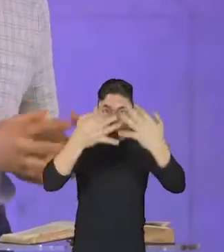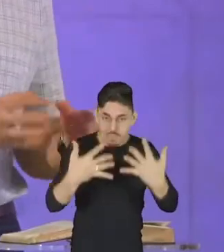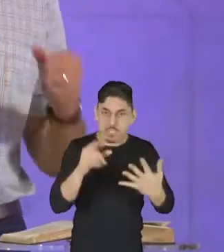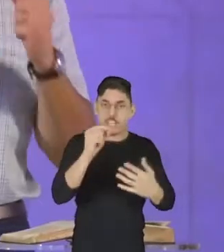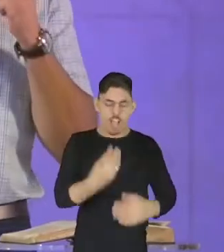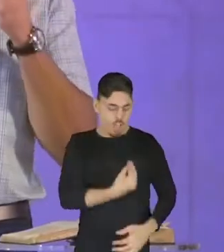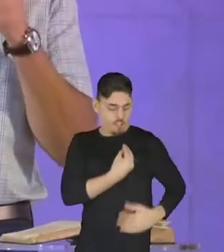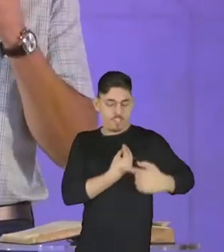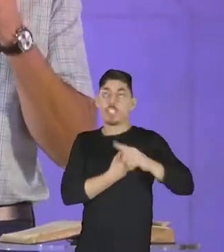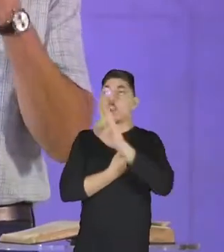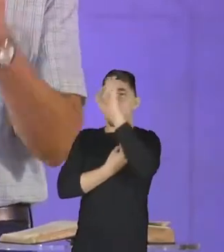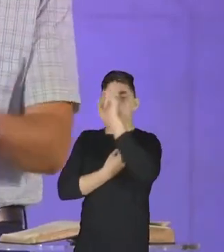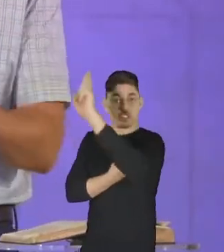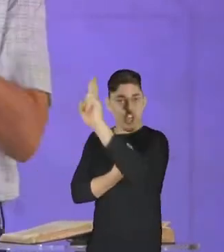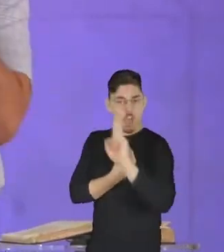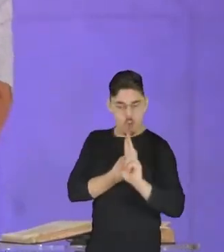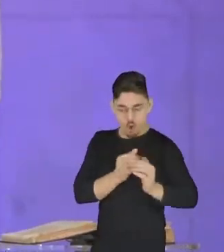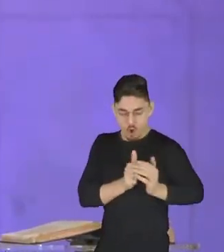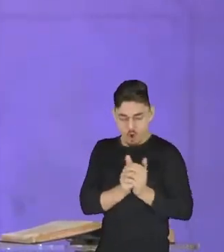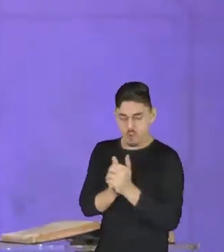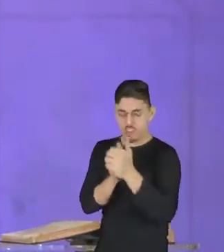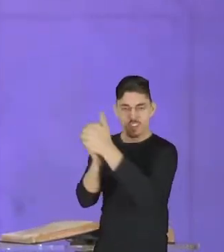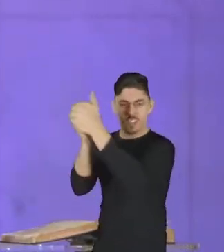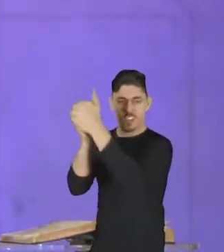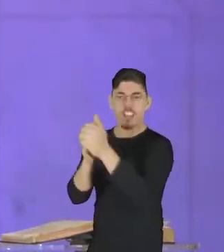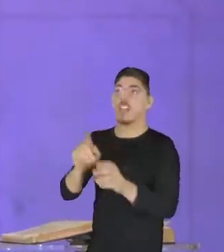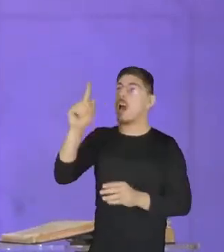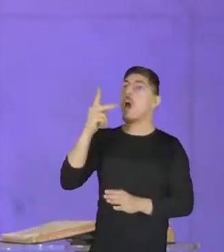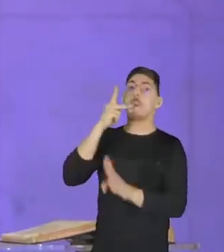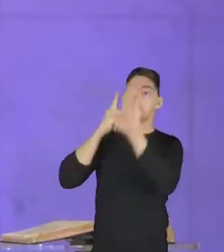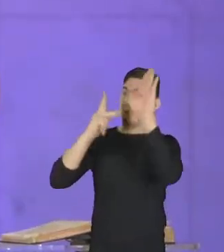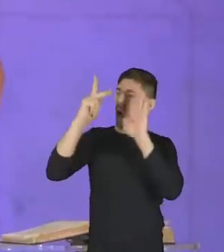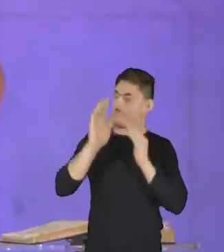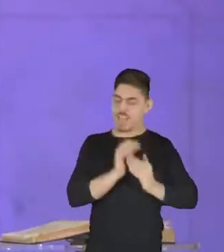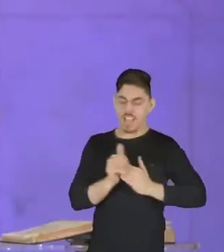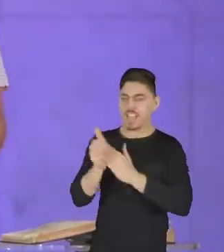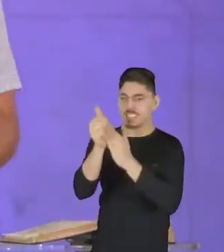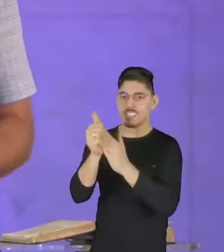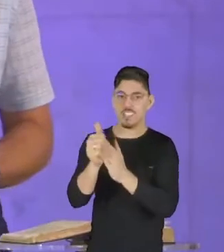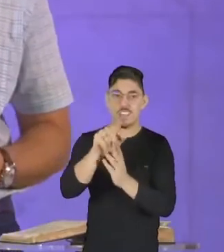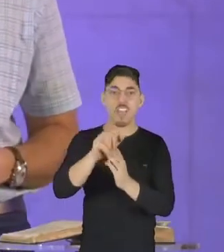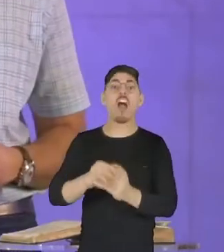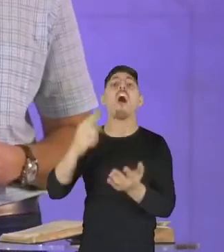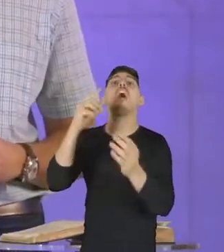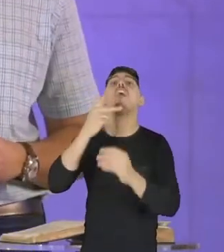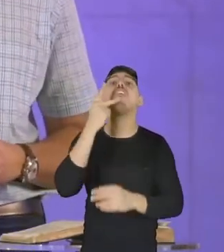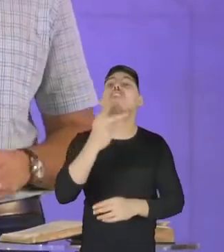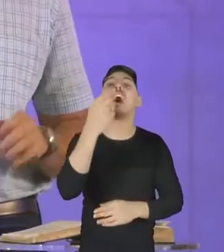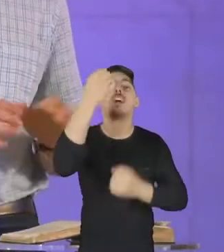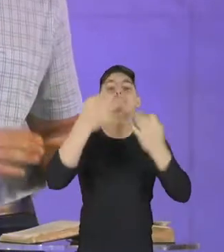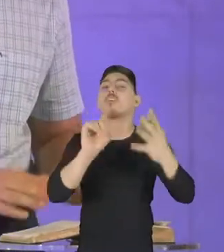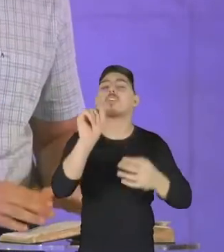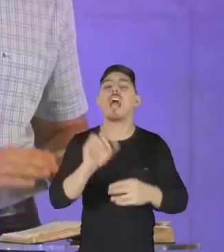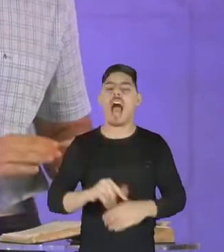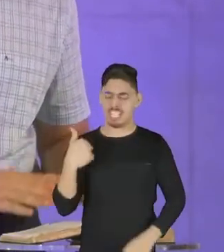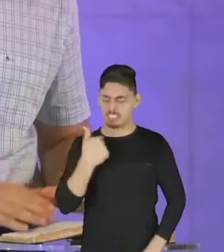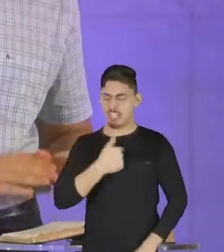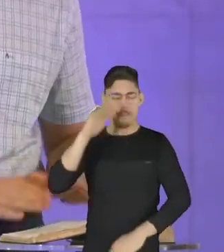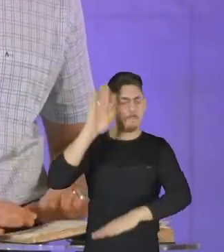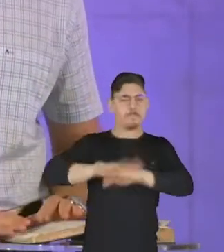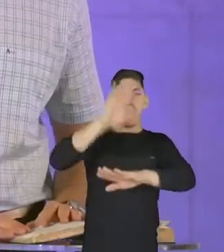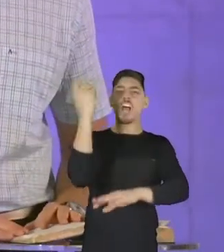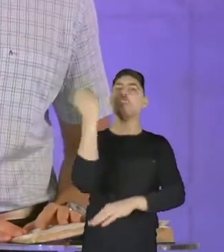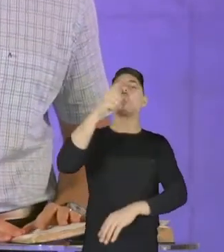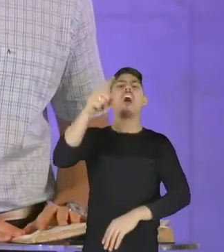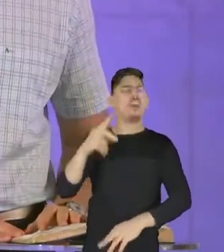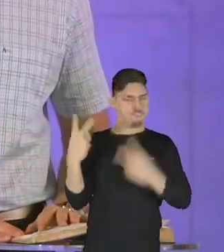guiada pelo Senhor e que é conduzida pelas promessas de Deus afirma que nós somos mais do que vencedores. E em 2